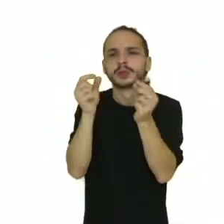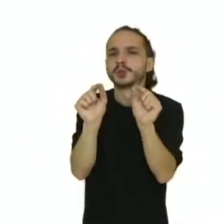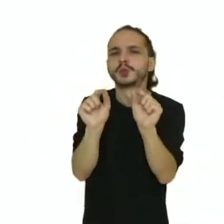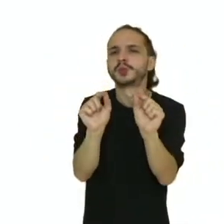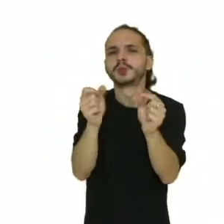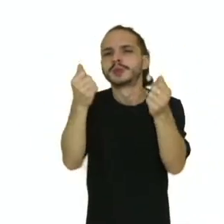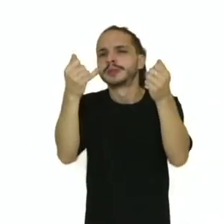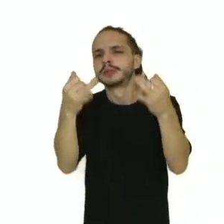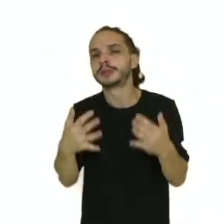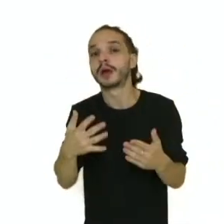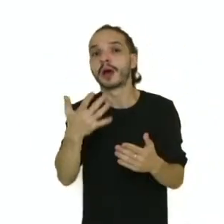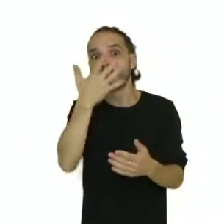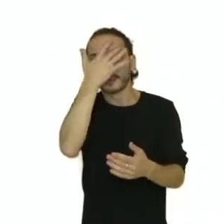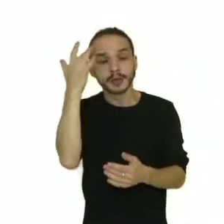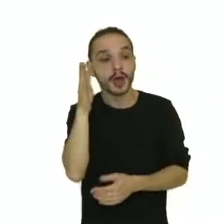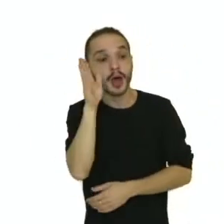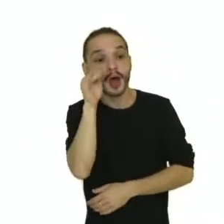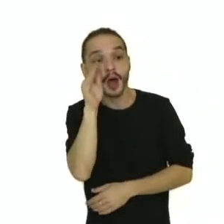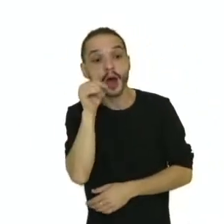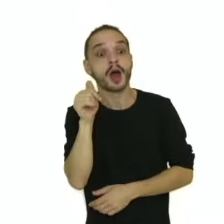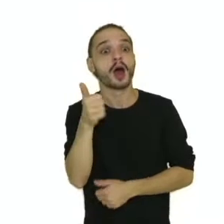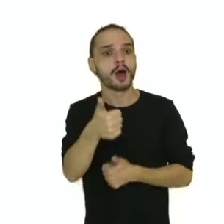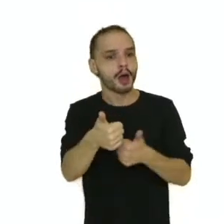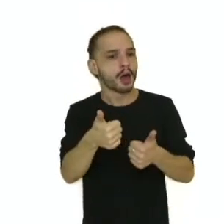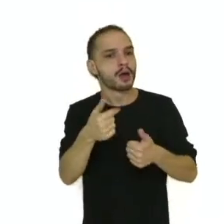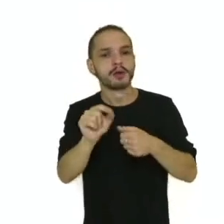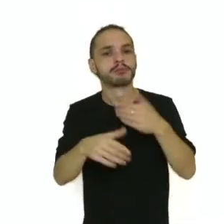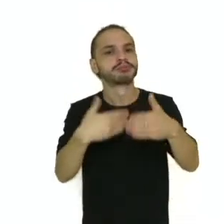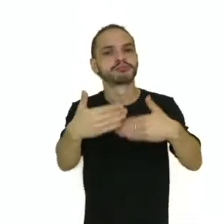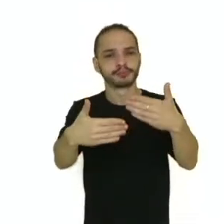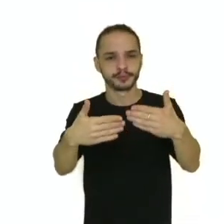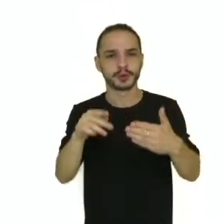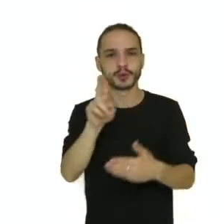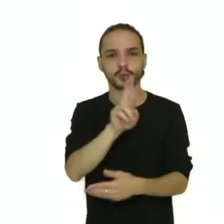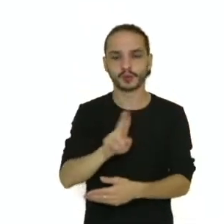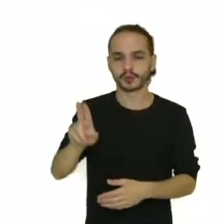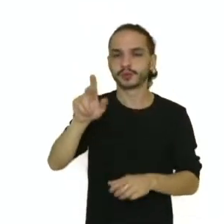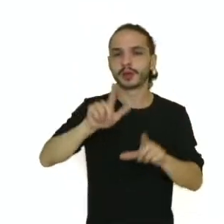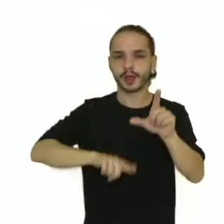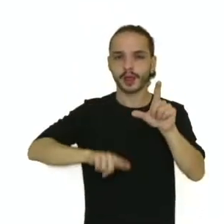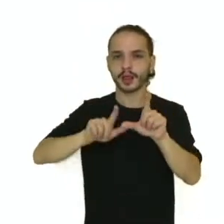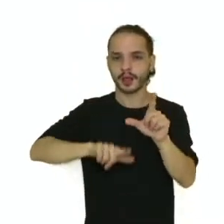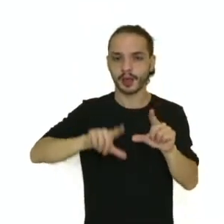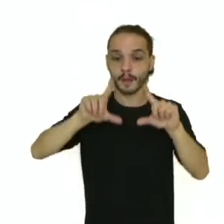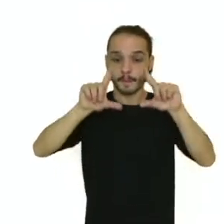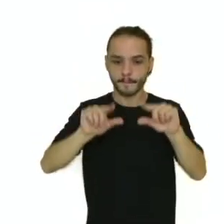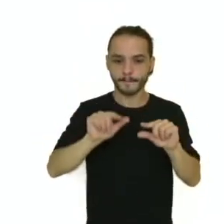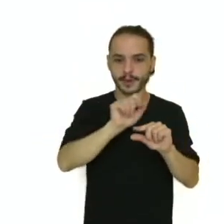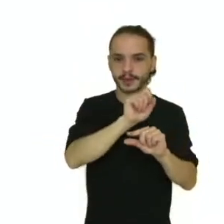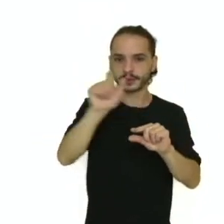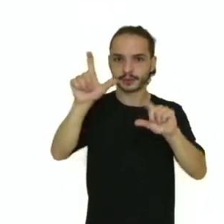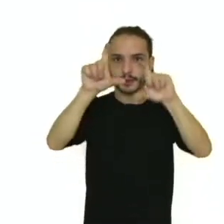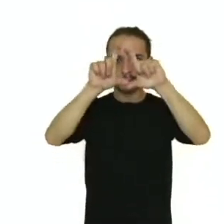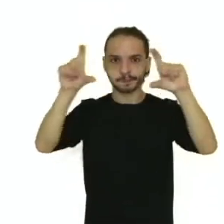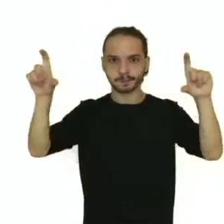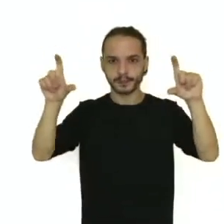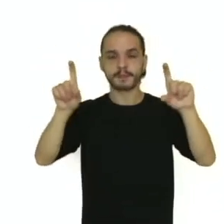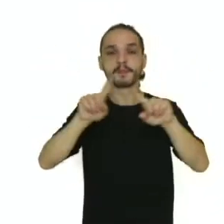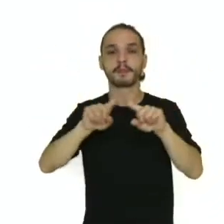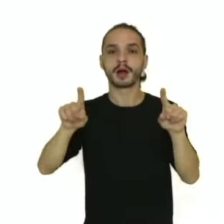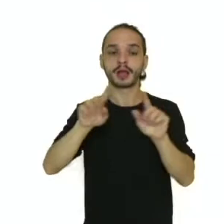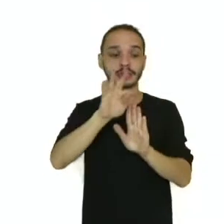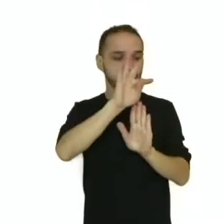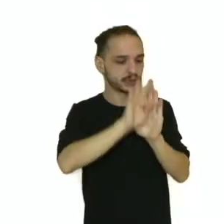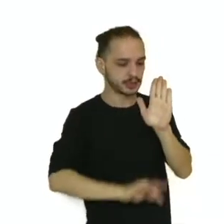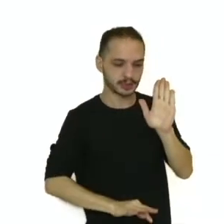e despertar a curiosidade do leitor. A linha fina usa letras menores que as do título e maiores que as